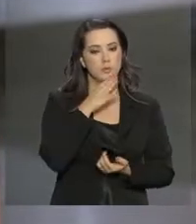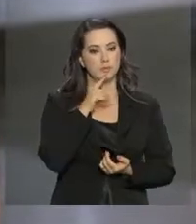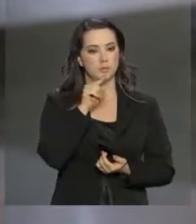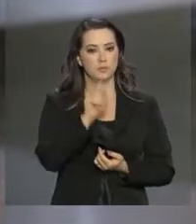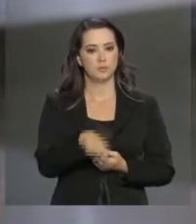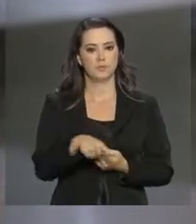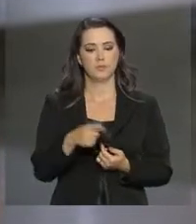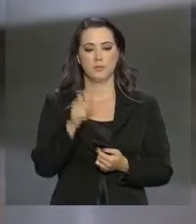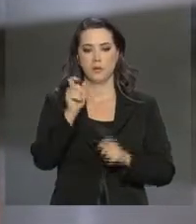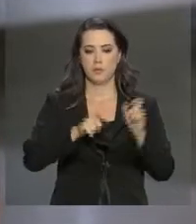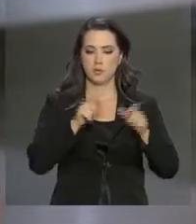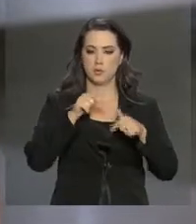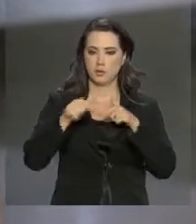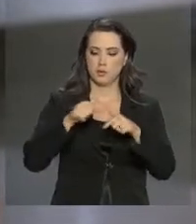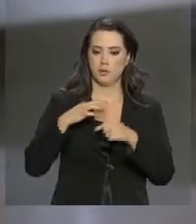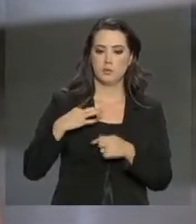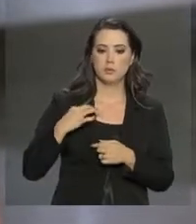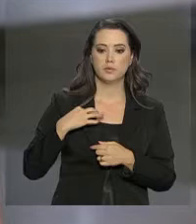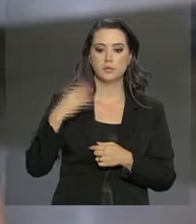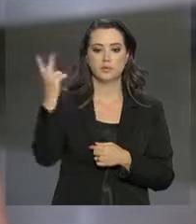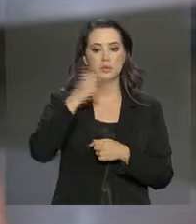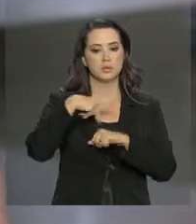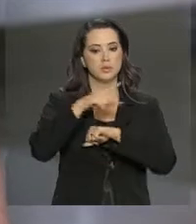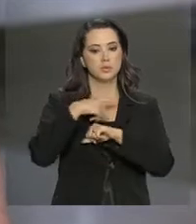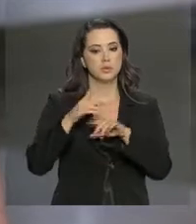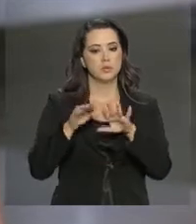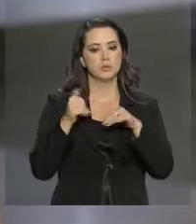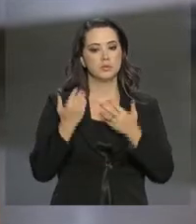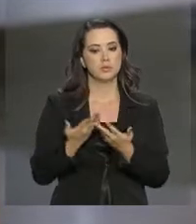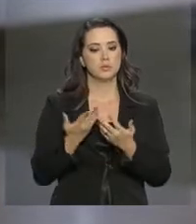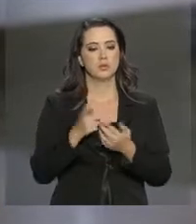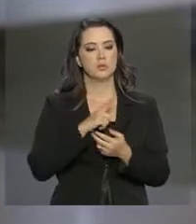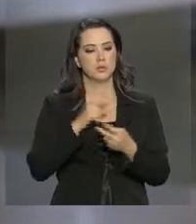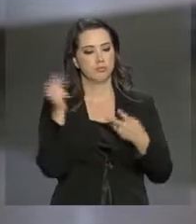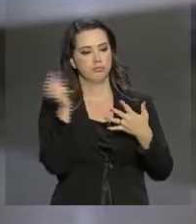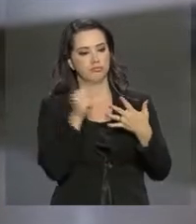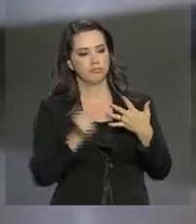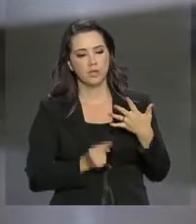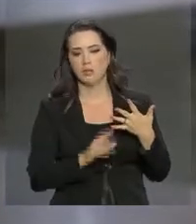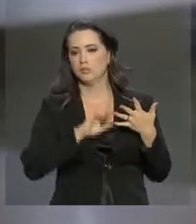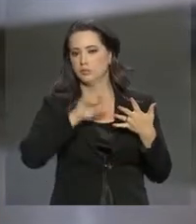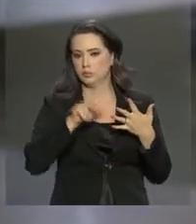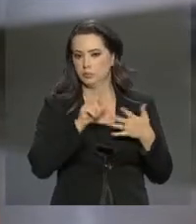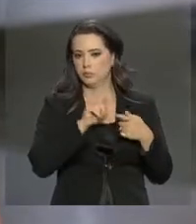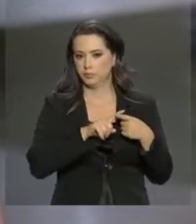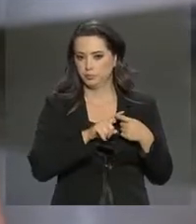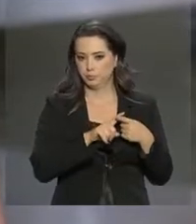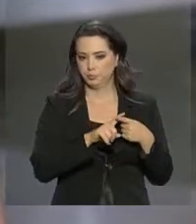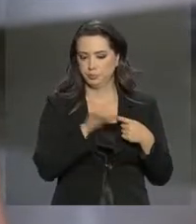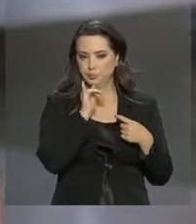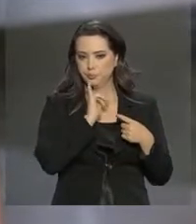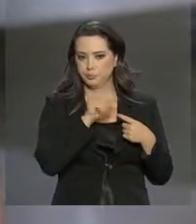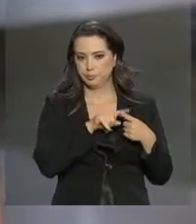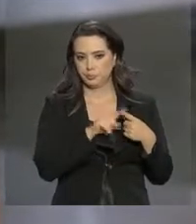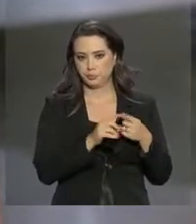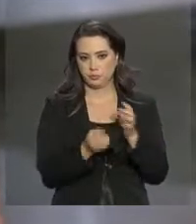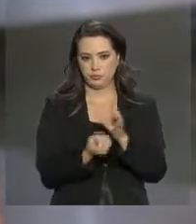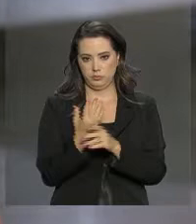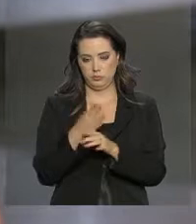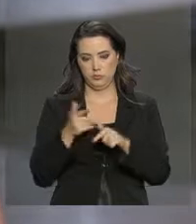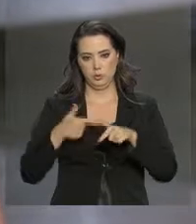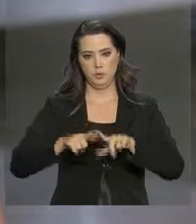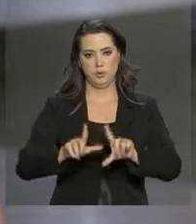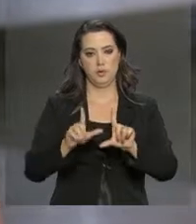pra quem faz ações voluntárias no país então pra isso nós temos vários mecanismos o programa por exemplo instituiu o prêmio viva